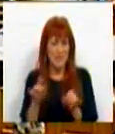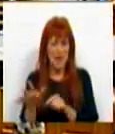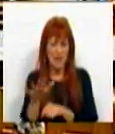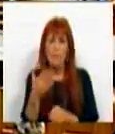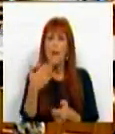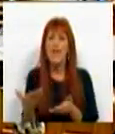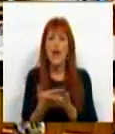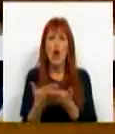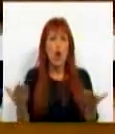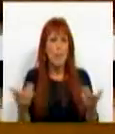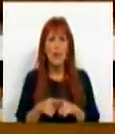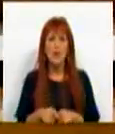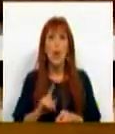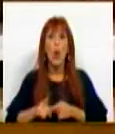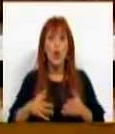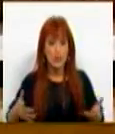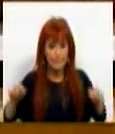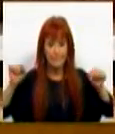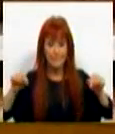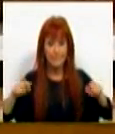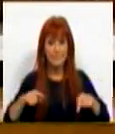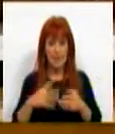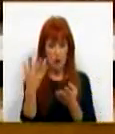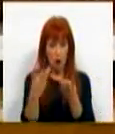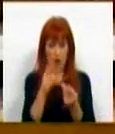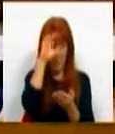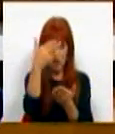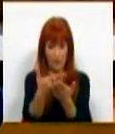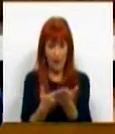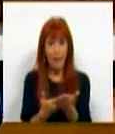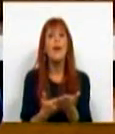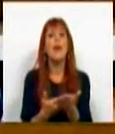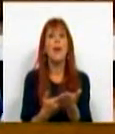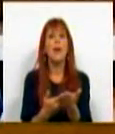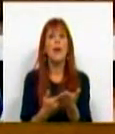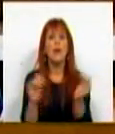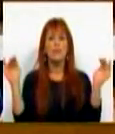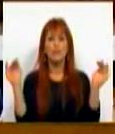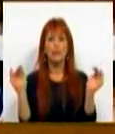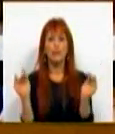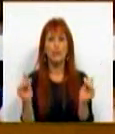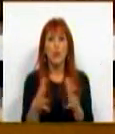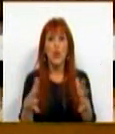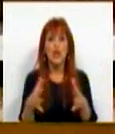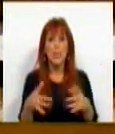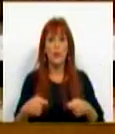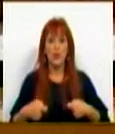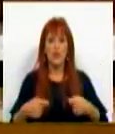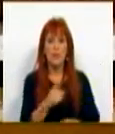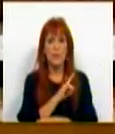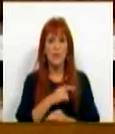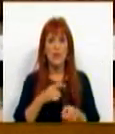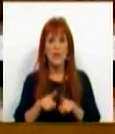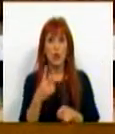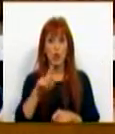cenário macroeconómico, o que está neste Orçamento de Estado é uma desaceleração do crescimento do consumo privado, passar